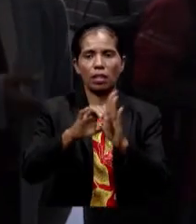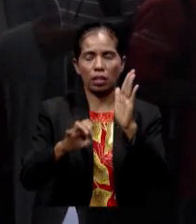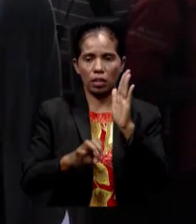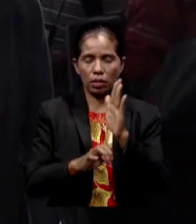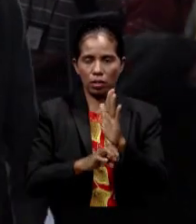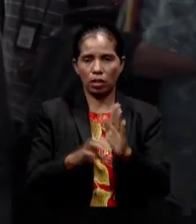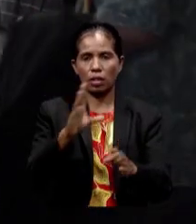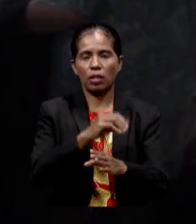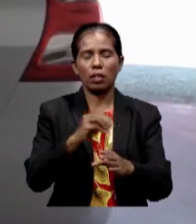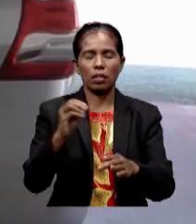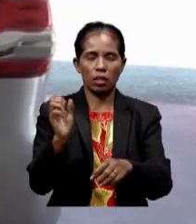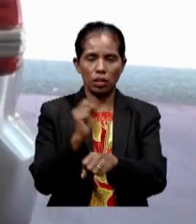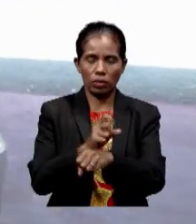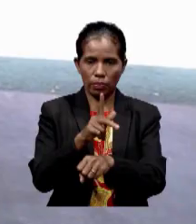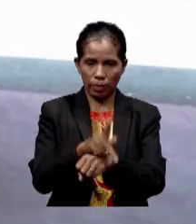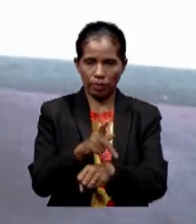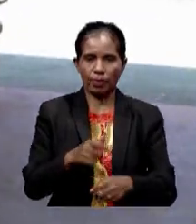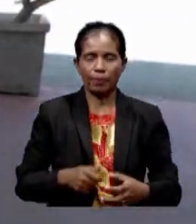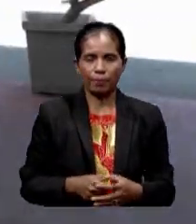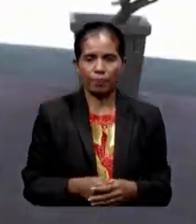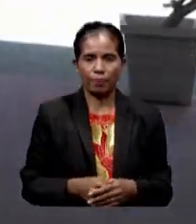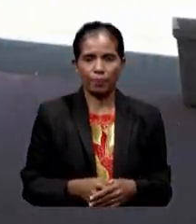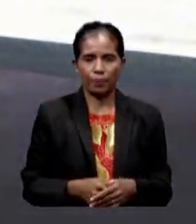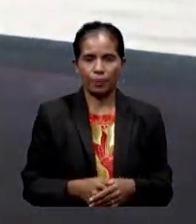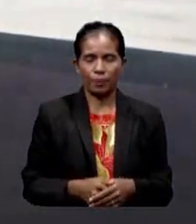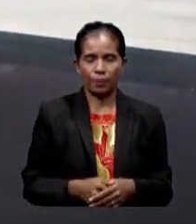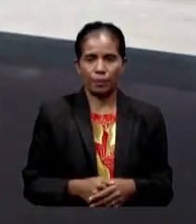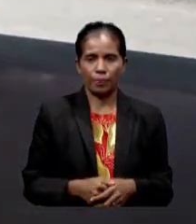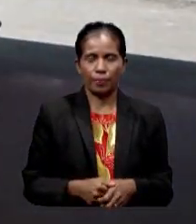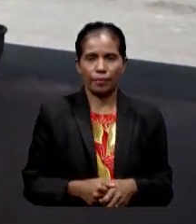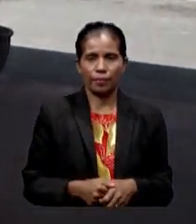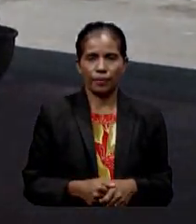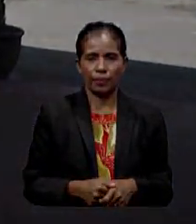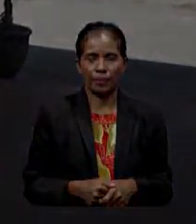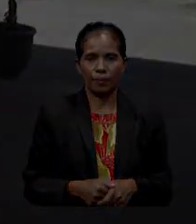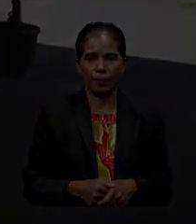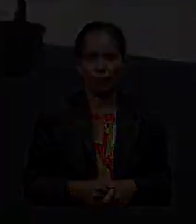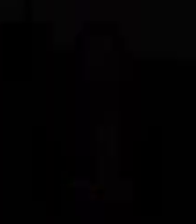formação profissional emprego KCFOP Leopoldina de Carvalho David Gonçalves GMN.